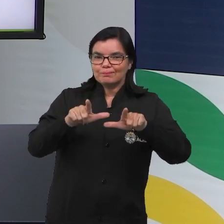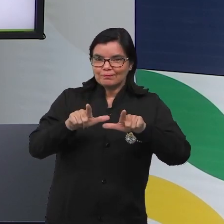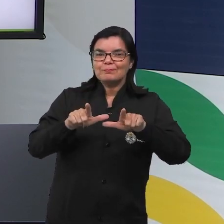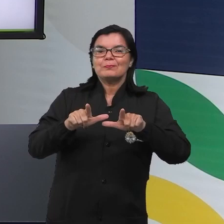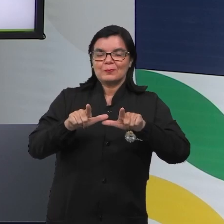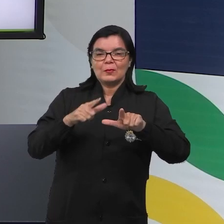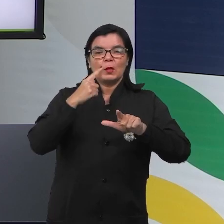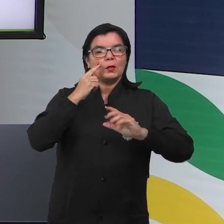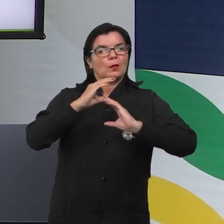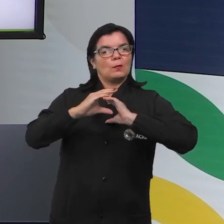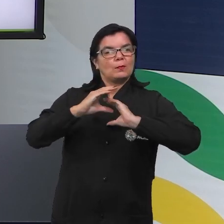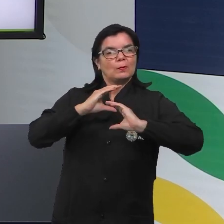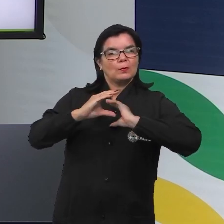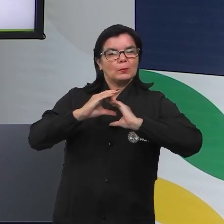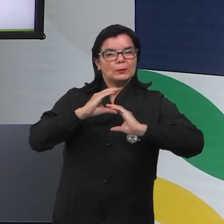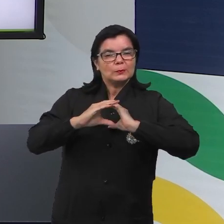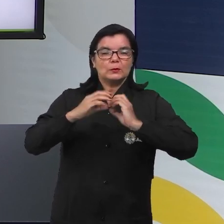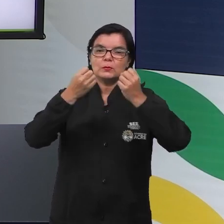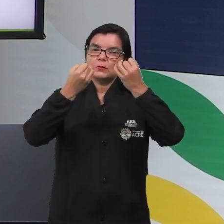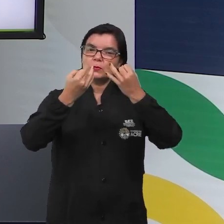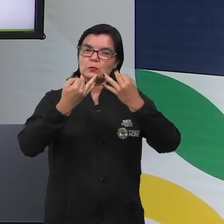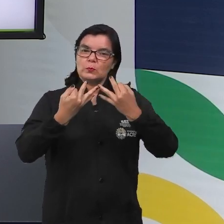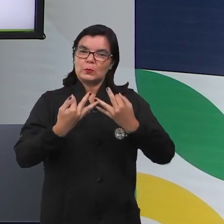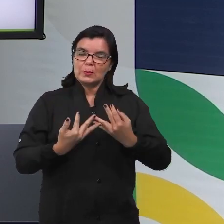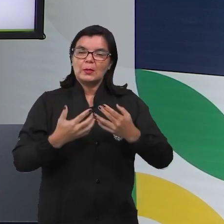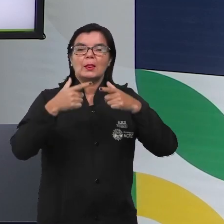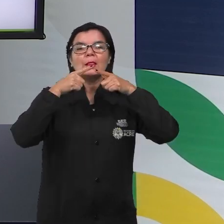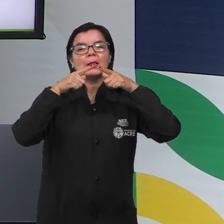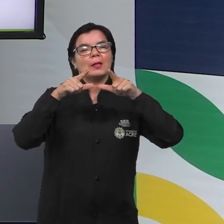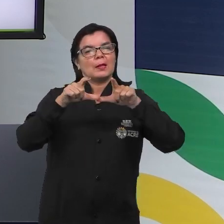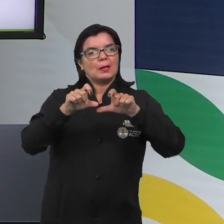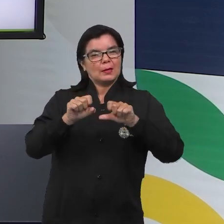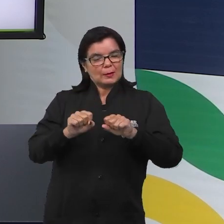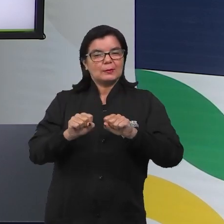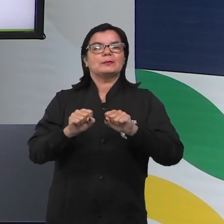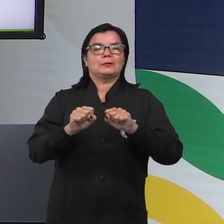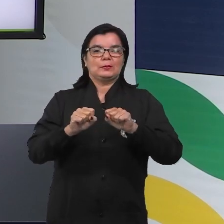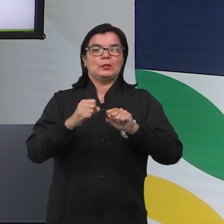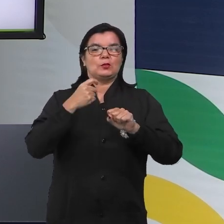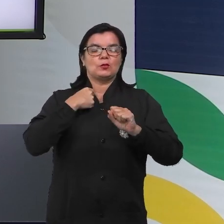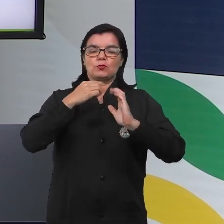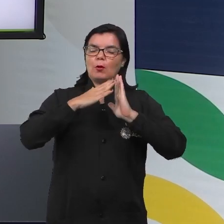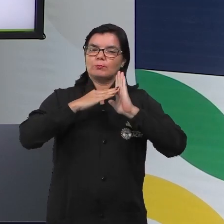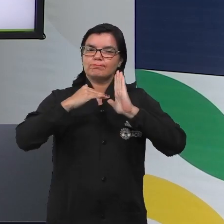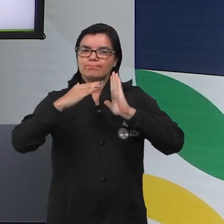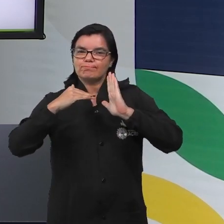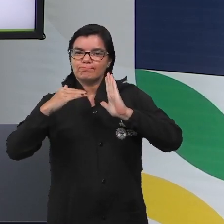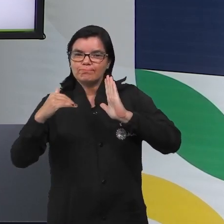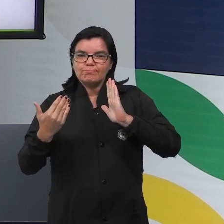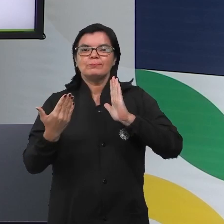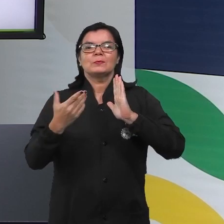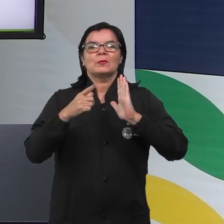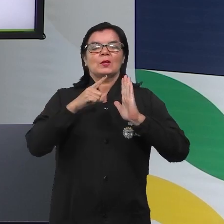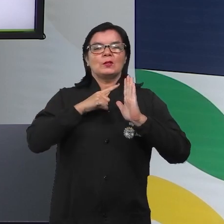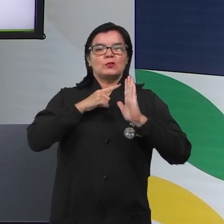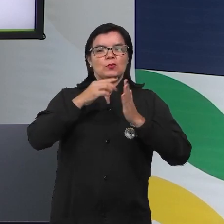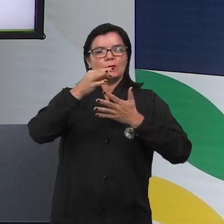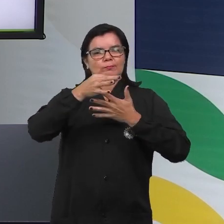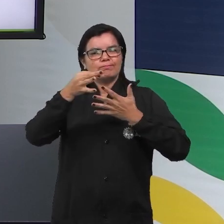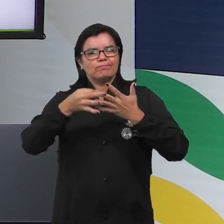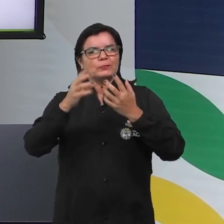função comunicativa, nós falamos de funções da linguagem, nós falamos de função estética, nós falamos de